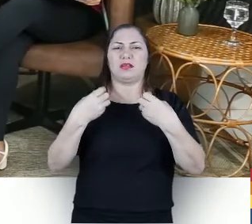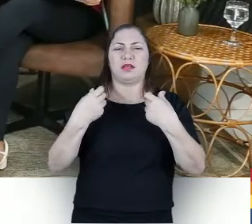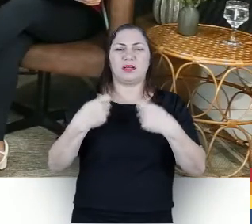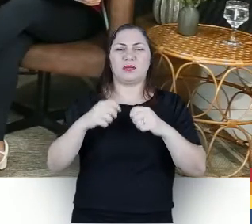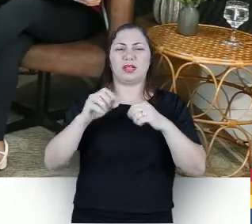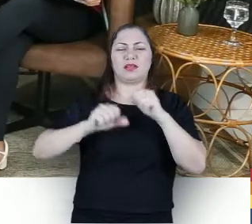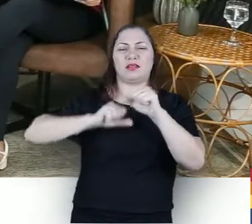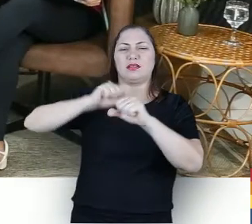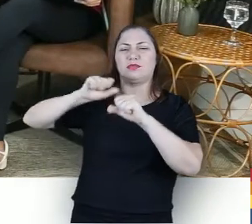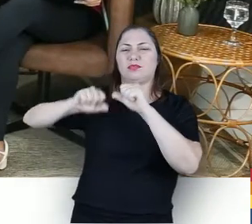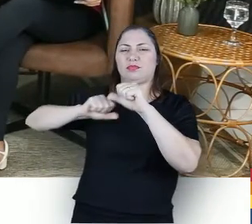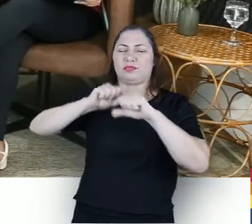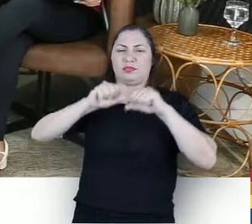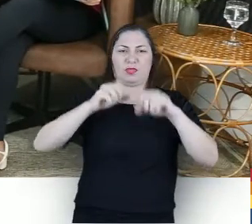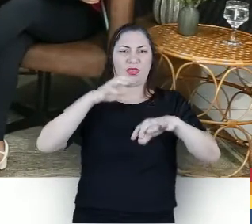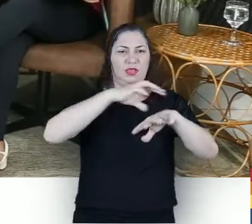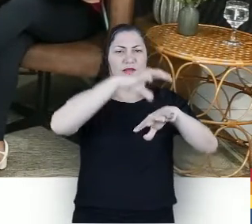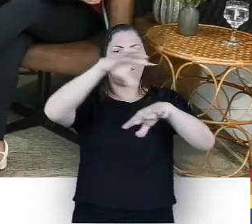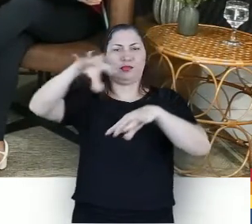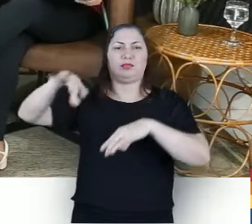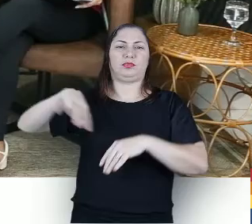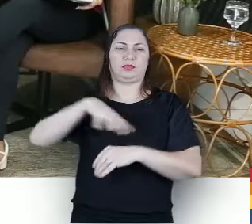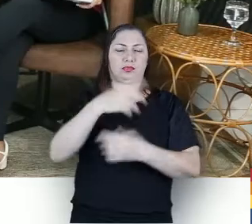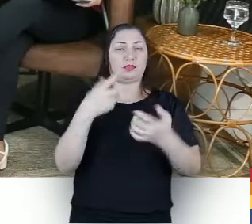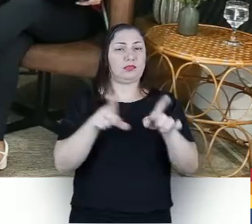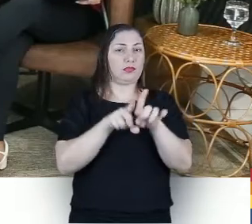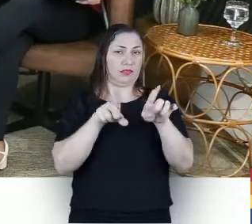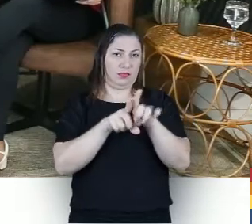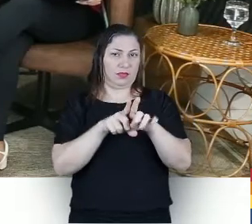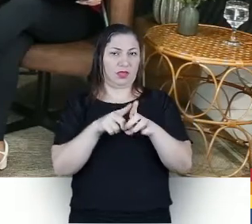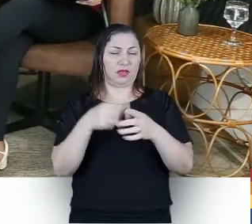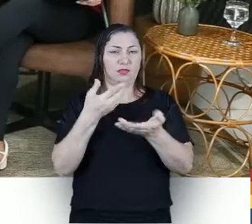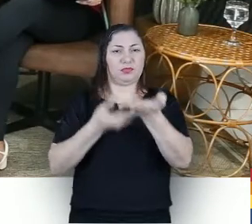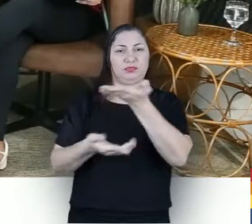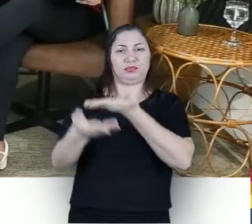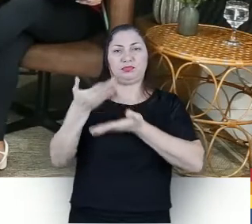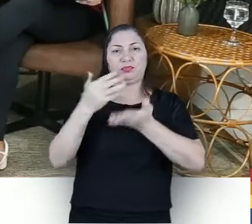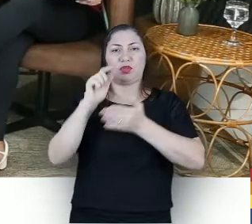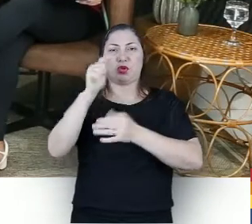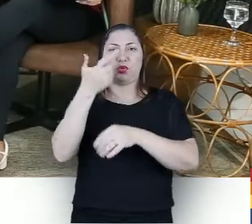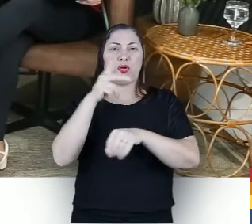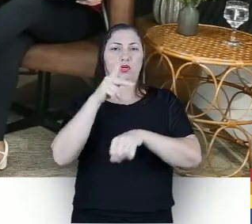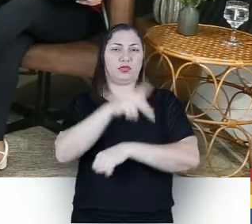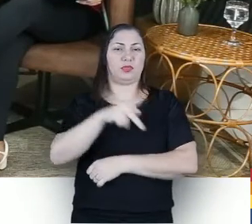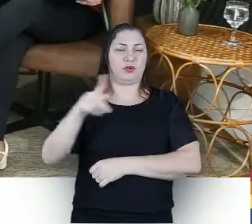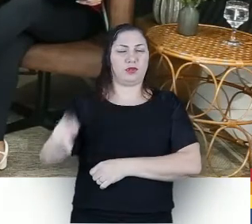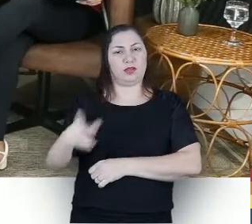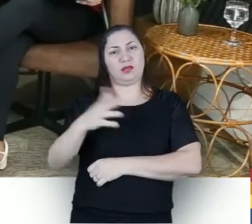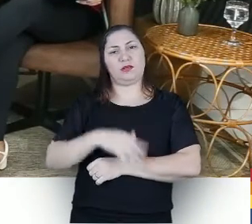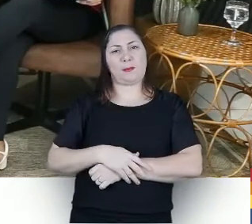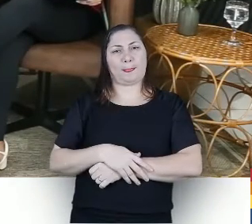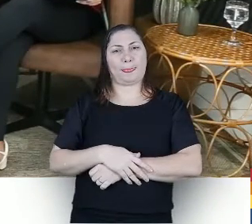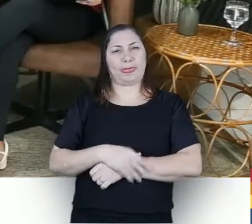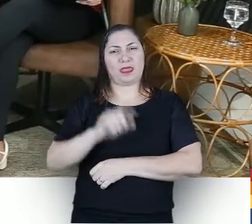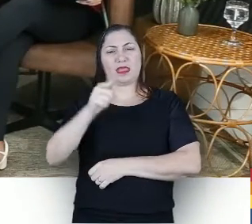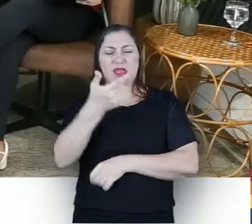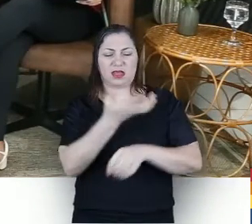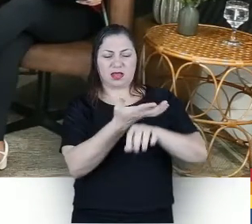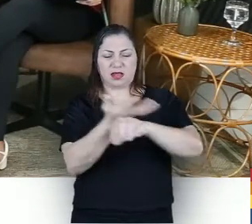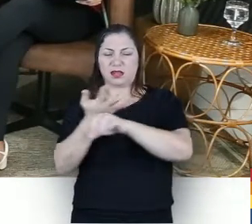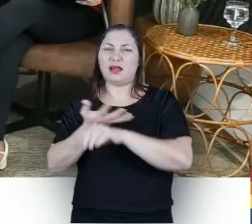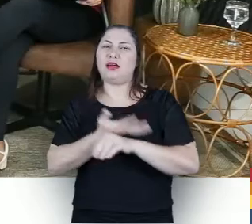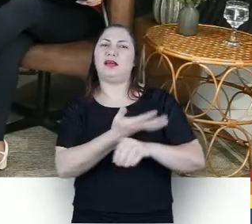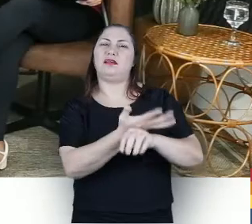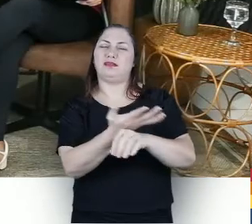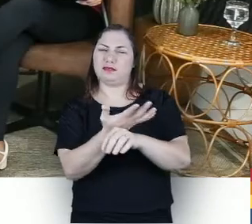da ciência, do conhecimento em movimento, né? Não daquele conhecimento mais tão engessado, mas daquele conhecimento que